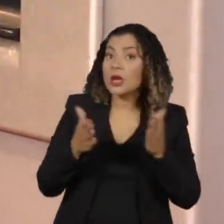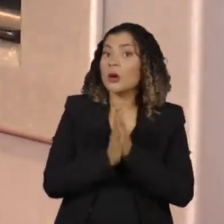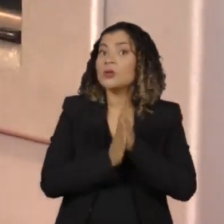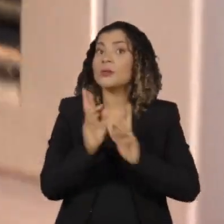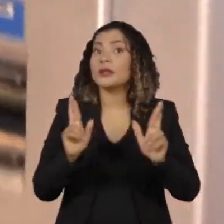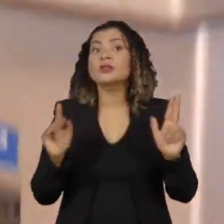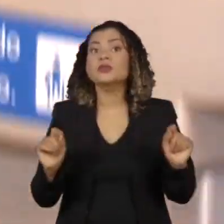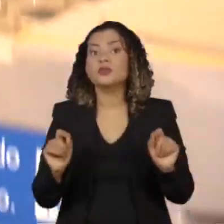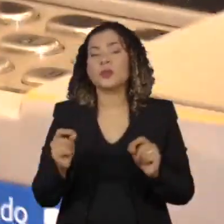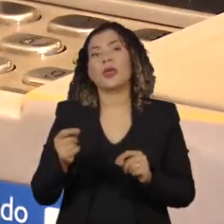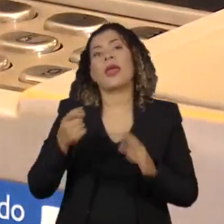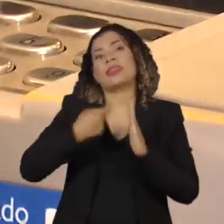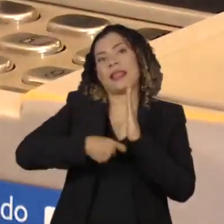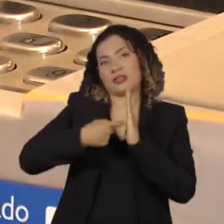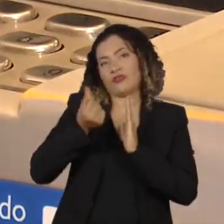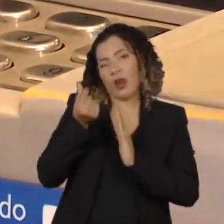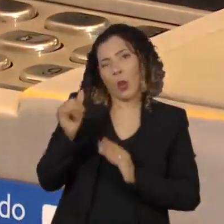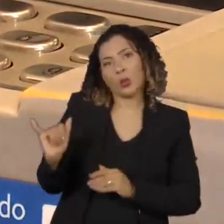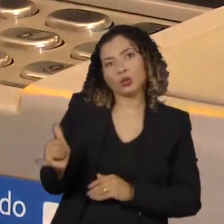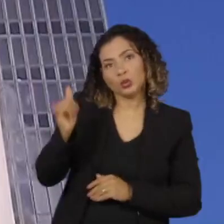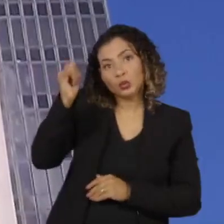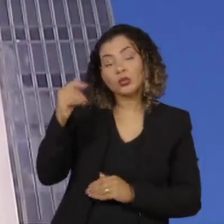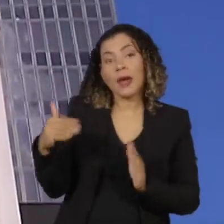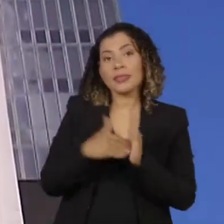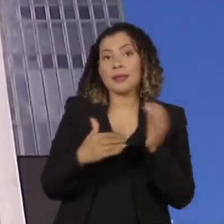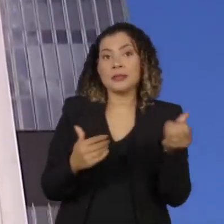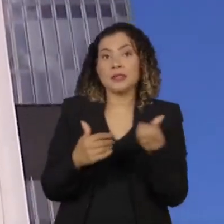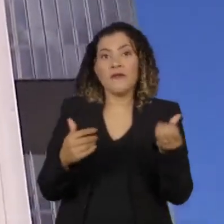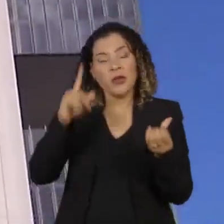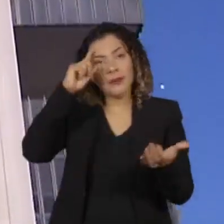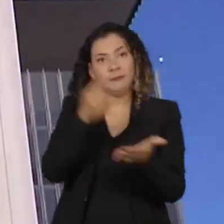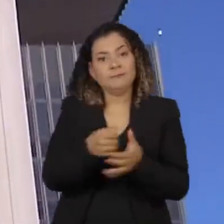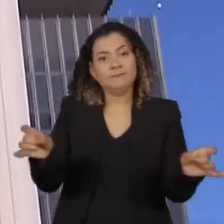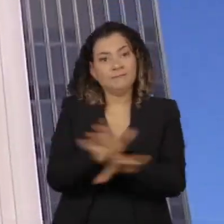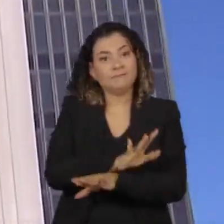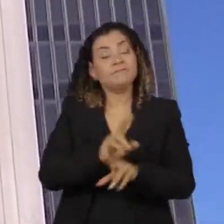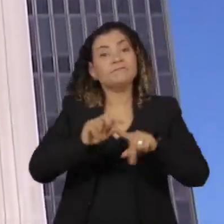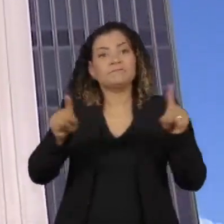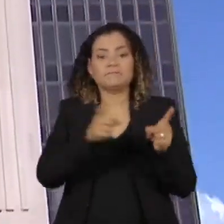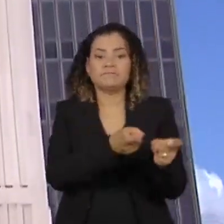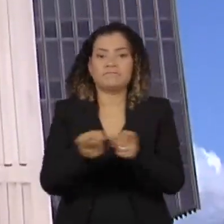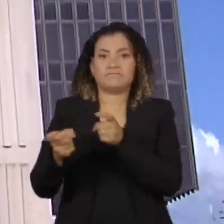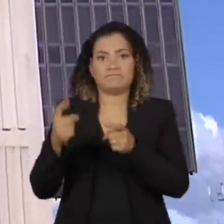taxa intermediária seja estabelecida até sexta-feira e referendada em reunião